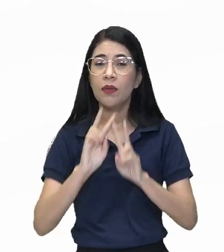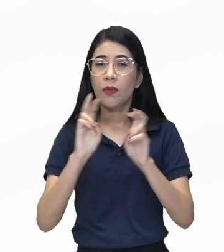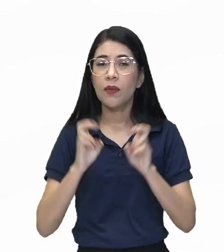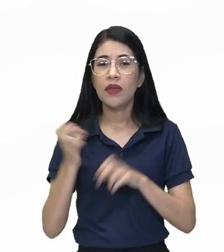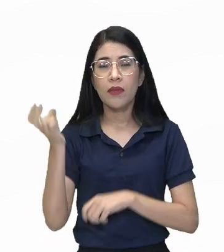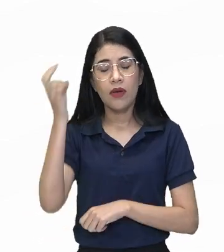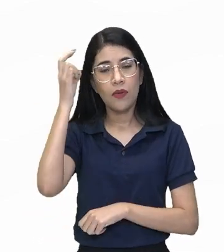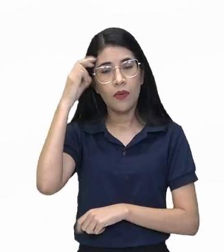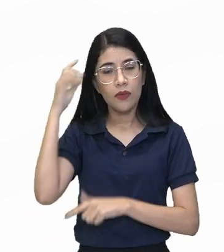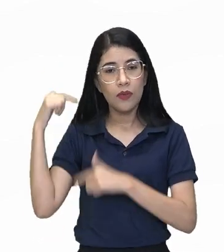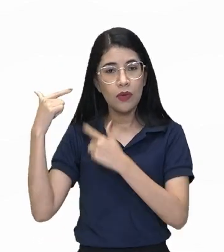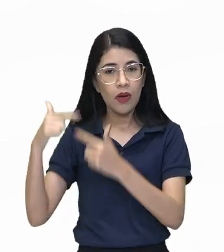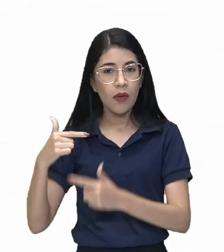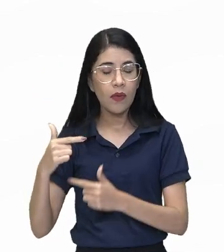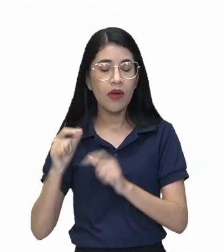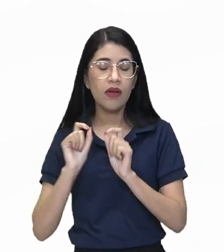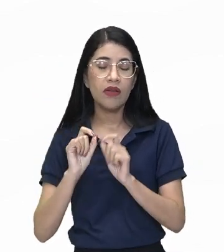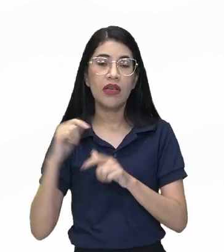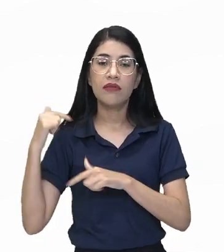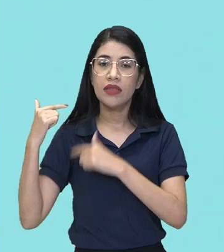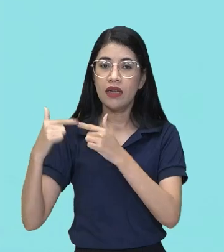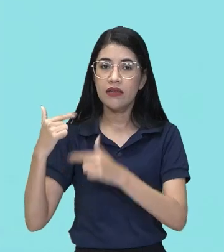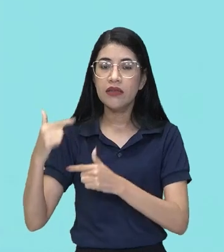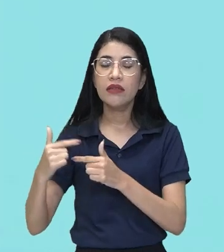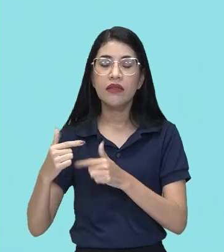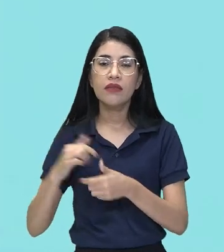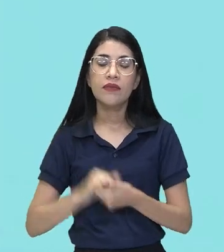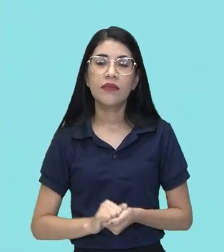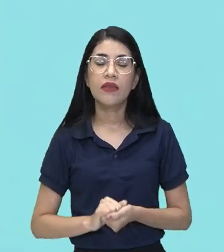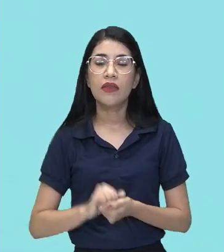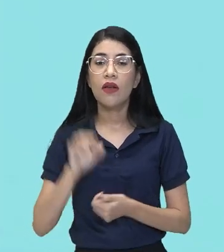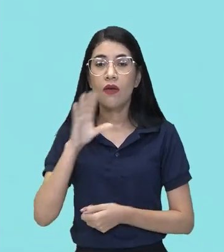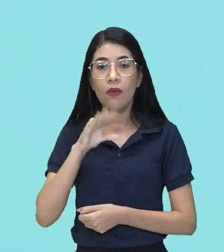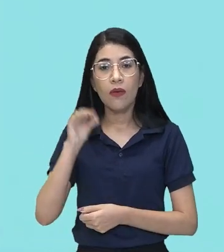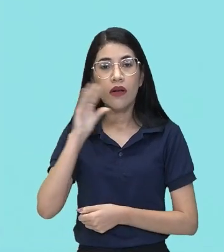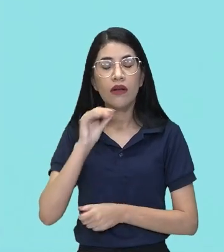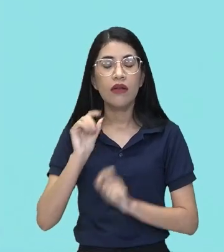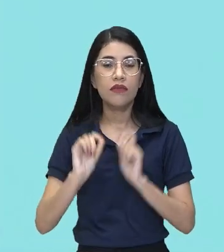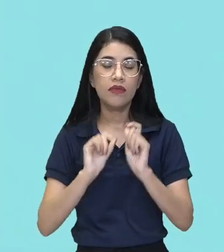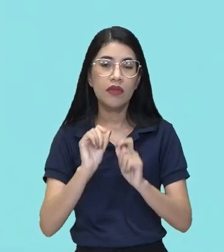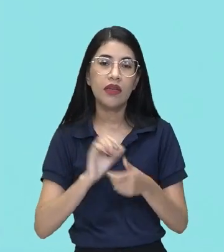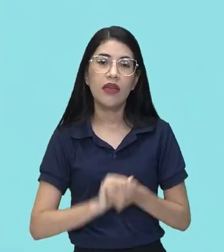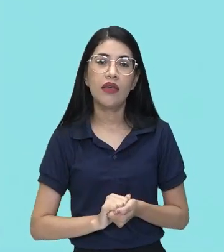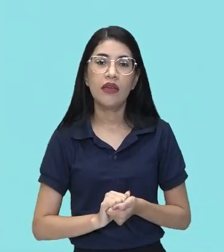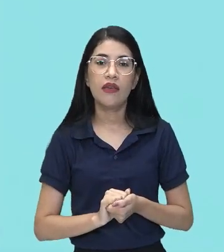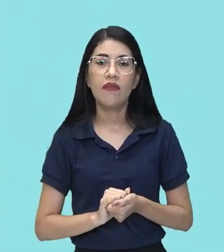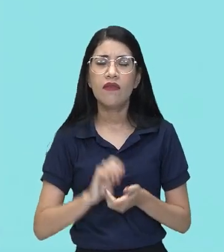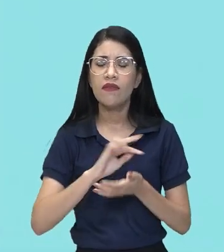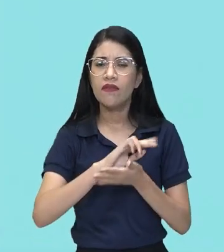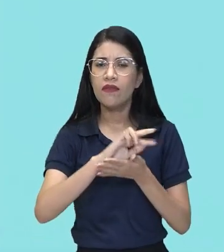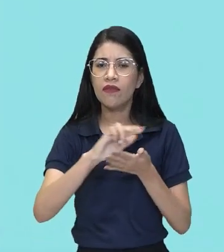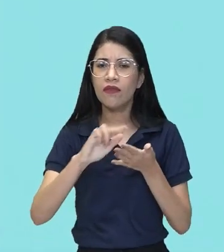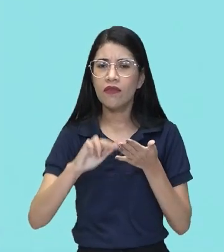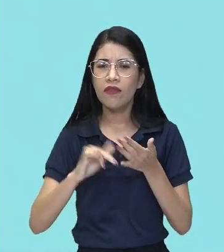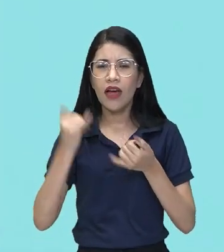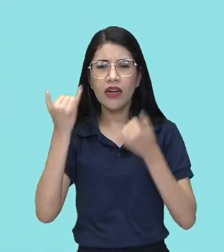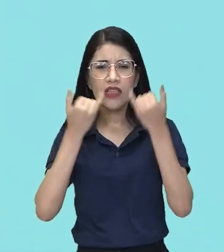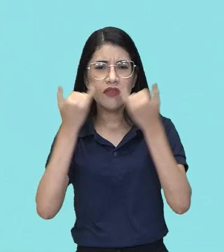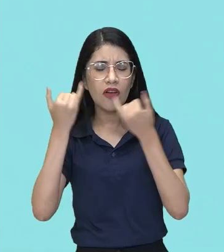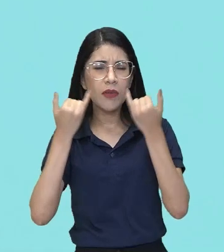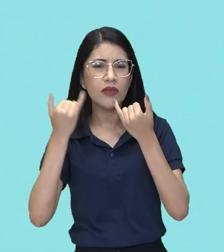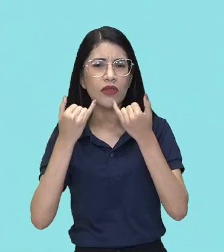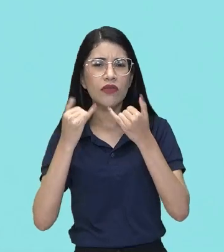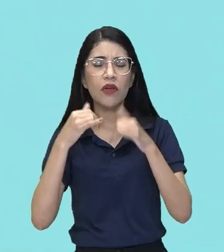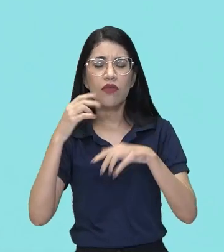gente está falando de tradição. Quando a gente fala da oralidade, é porque foram muitas coisas, muitas informações,